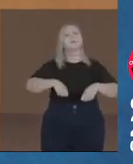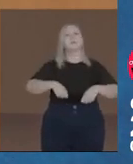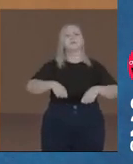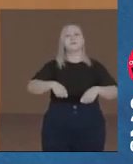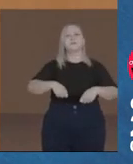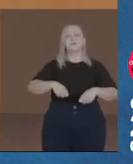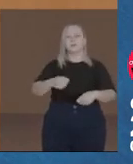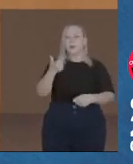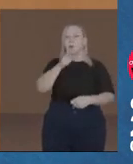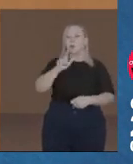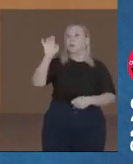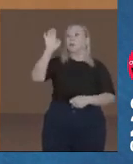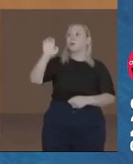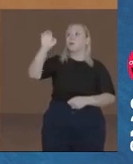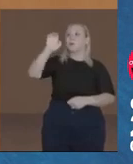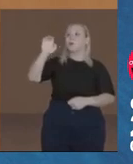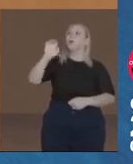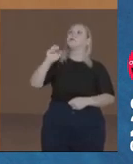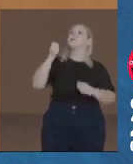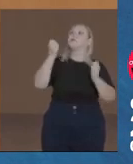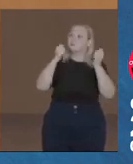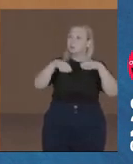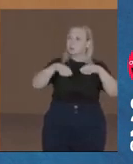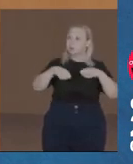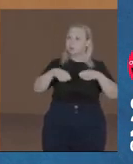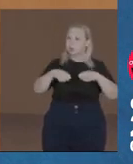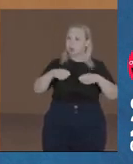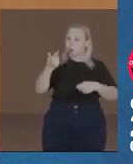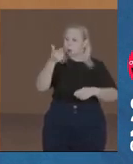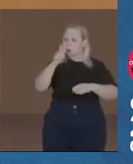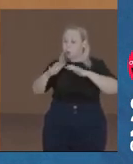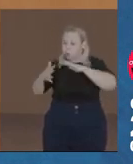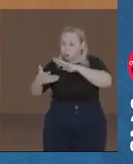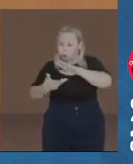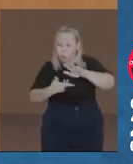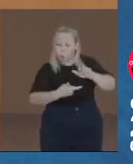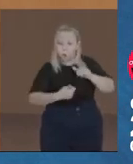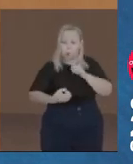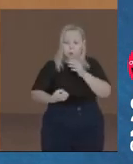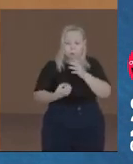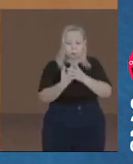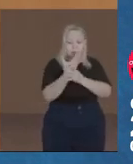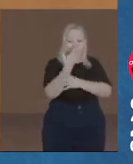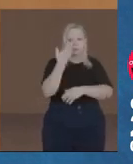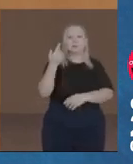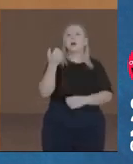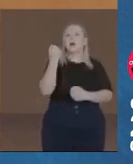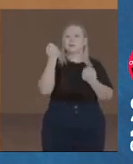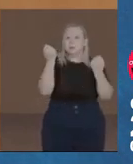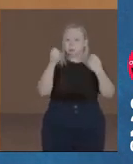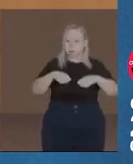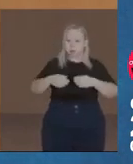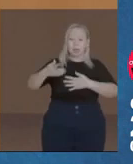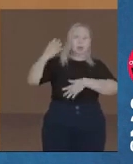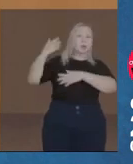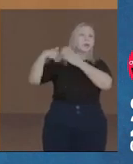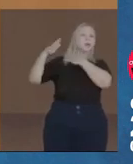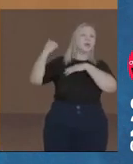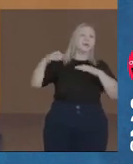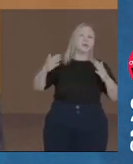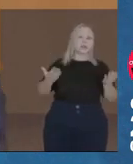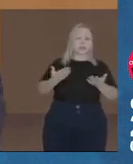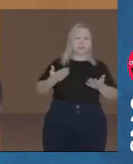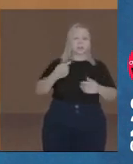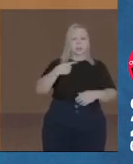suporta mais fascismo, o mundo não suporta mais nazismo, o mundo precisa de democracia,